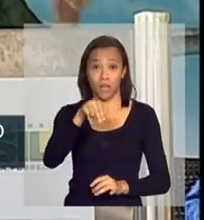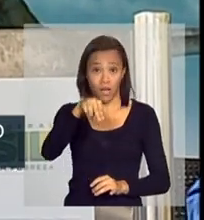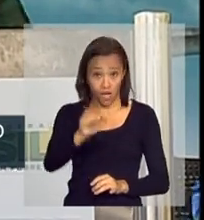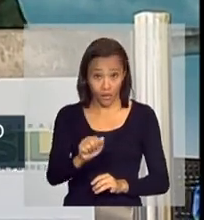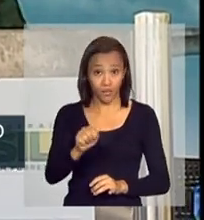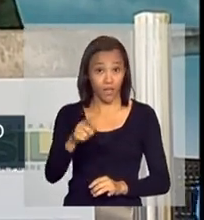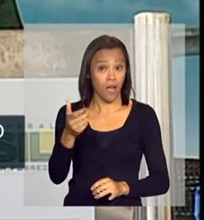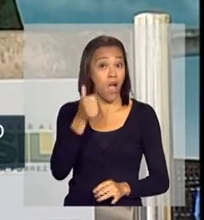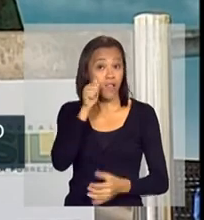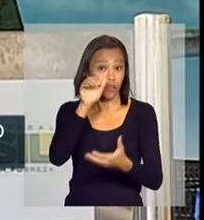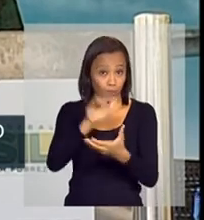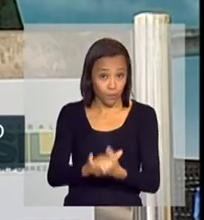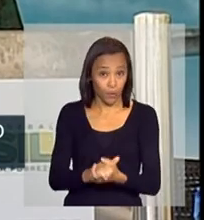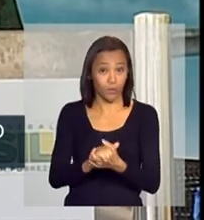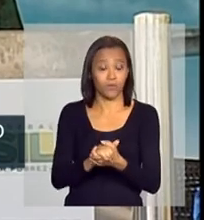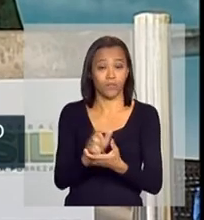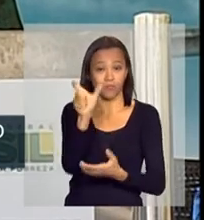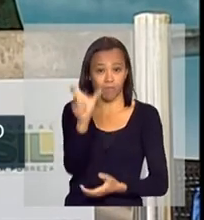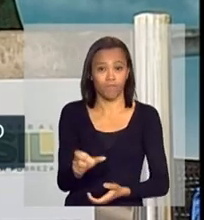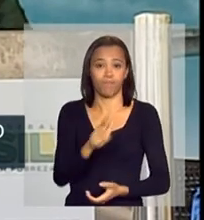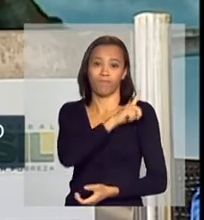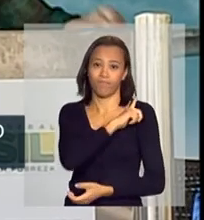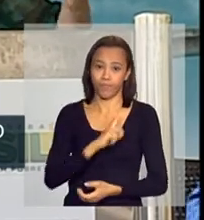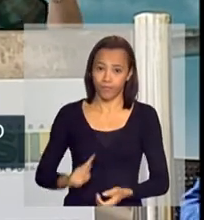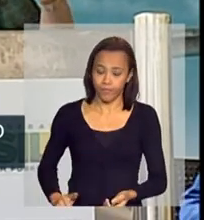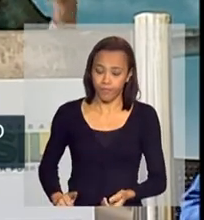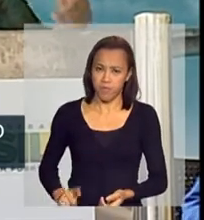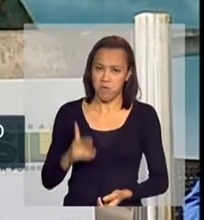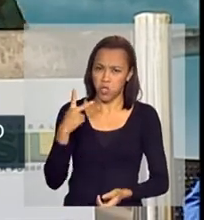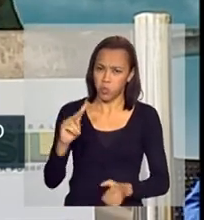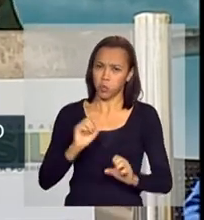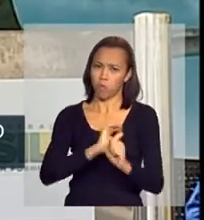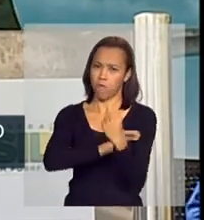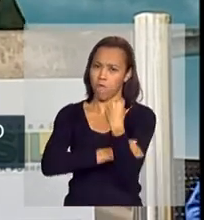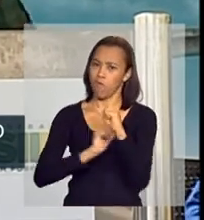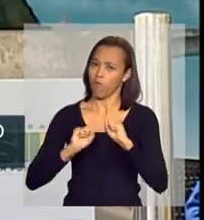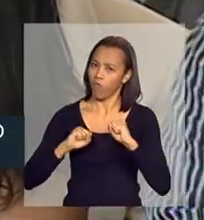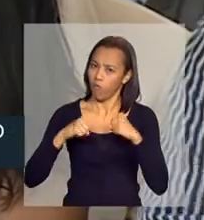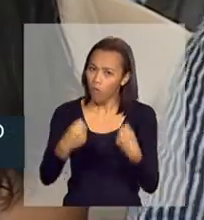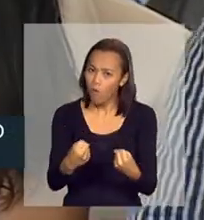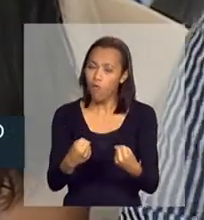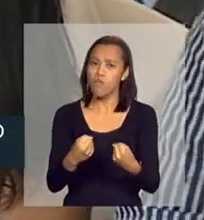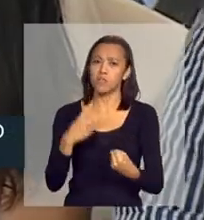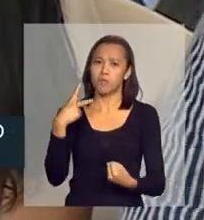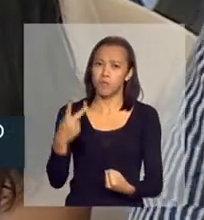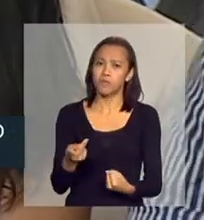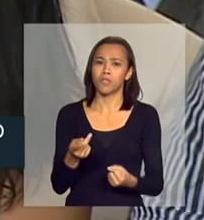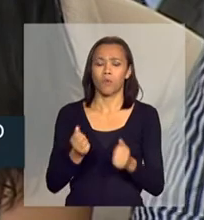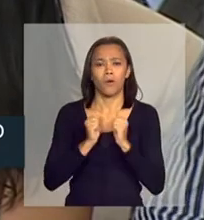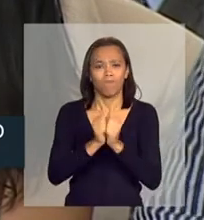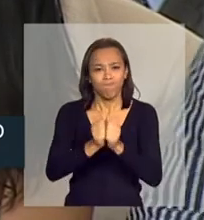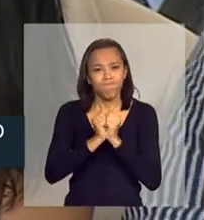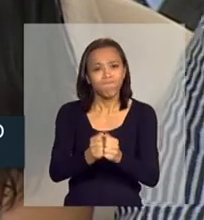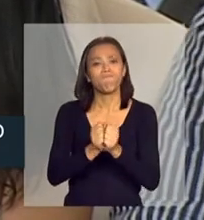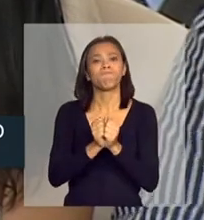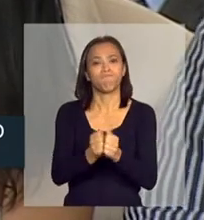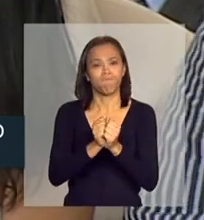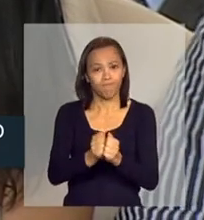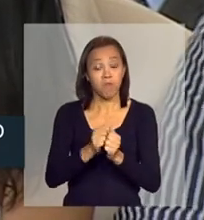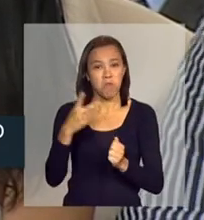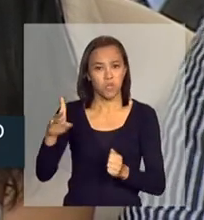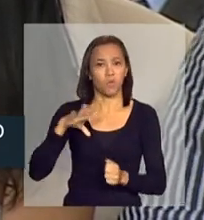nossa primeira-dama, pela sua força, pelo seu companheirismo, pela